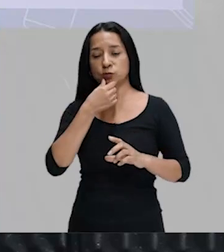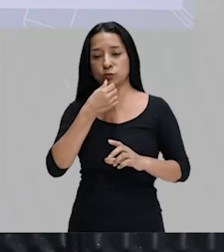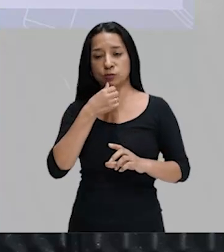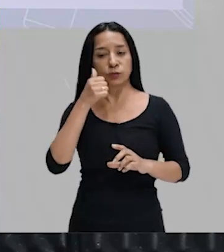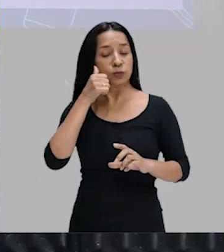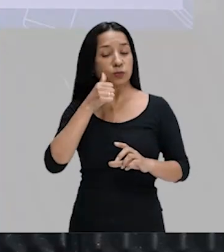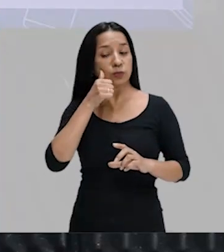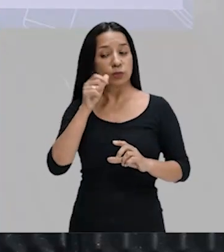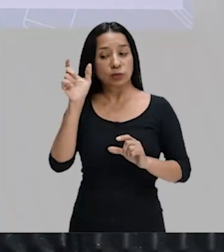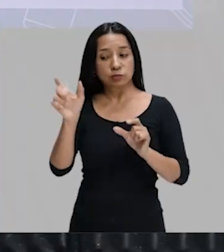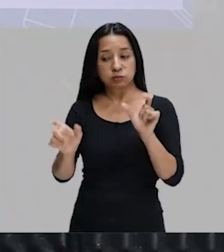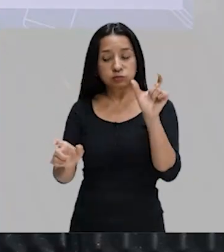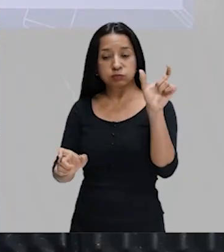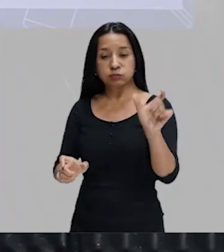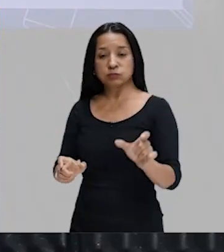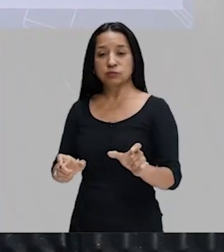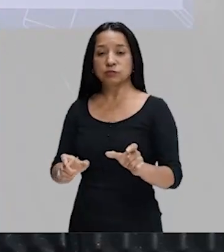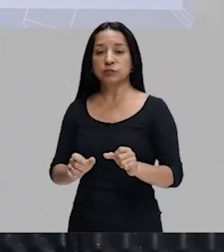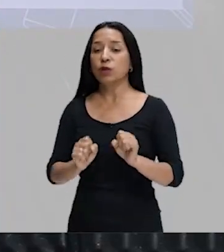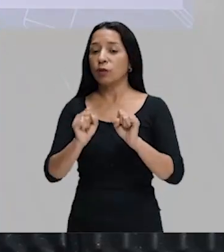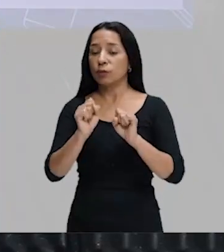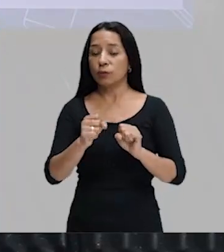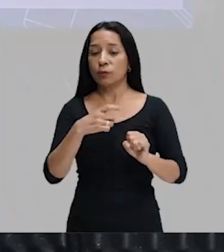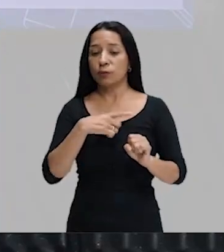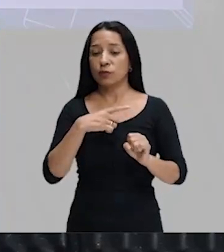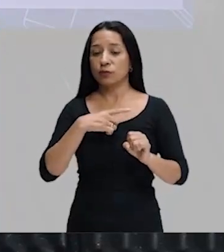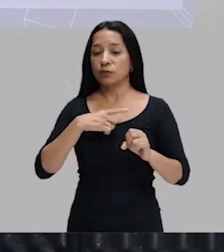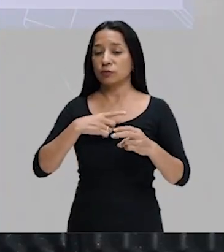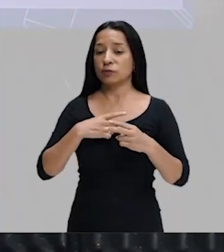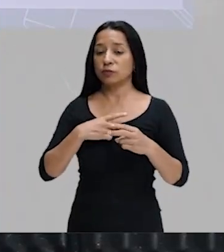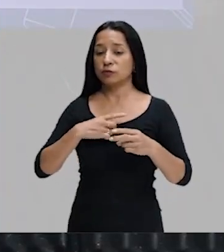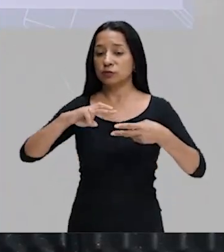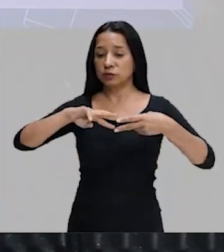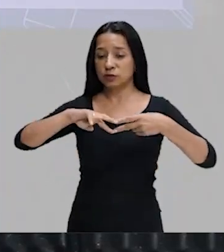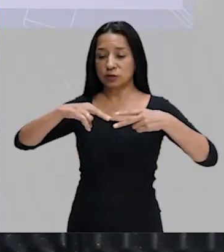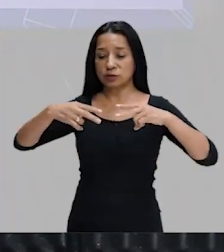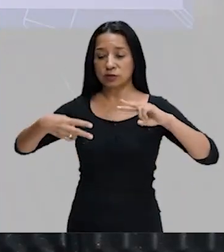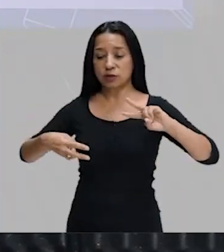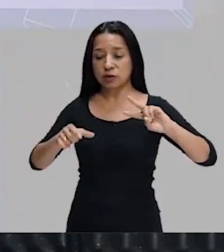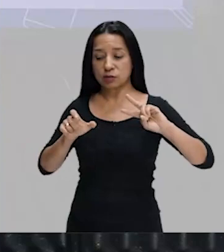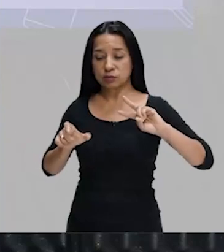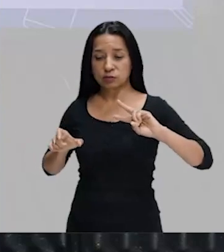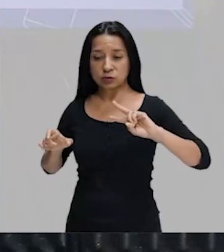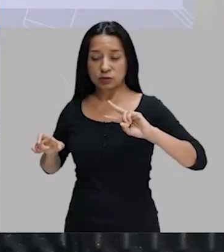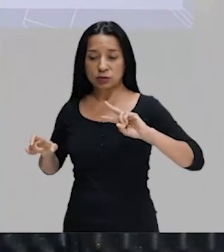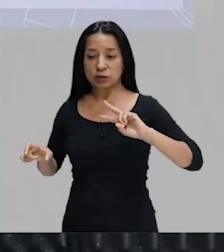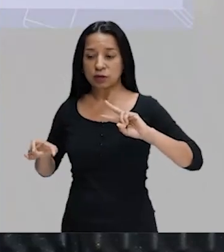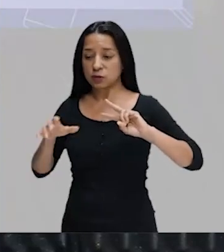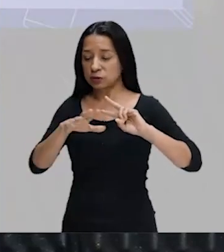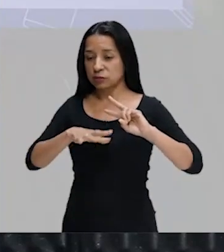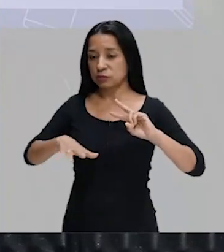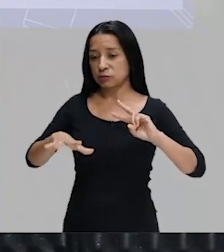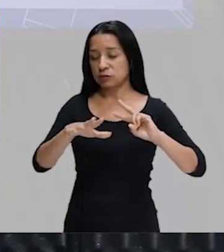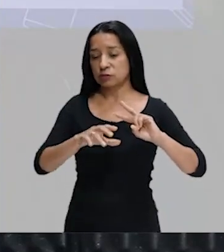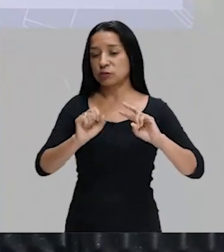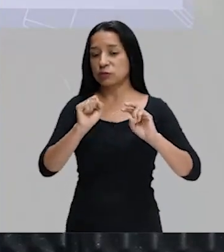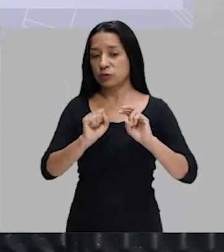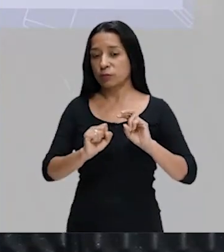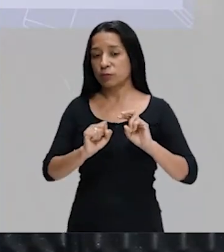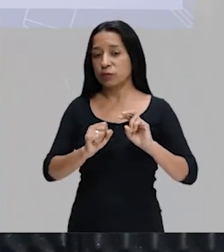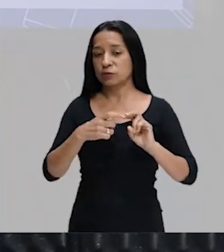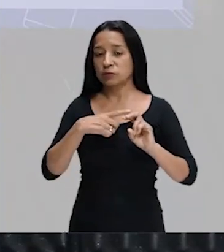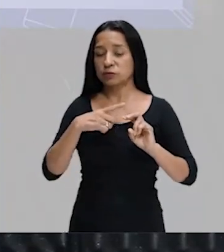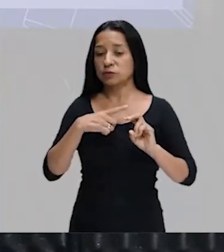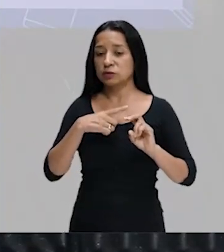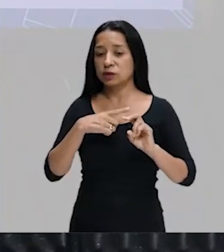homólogas. Então, eu posso ter genes localizados nessas regiões que vão gerar